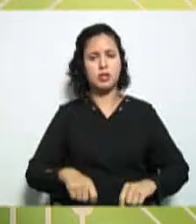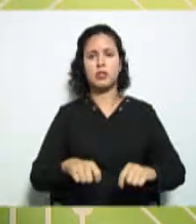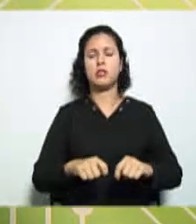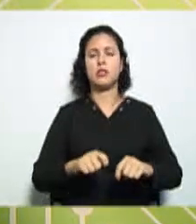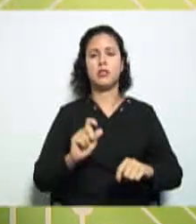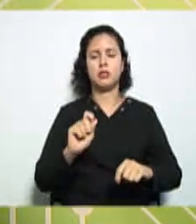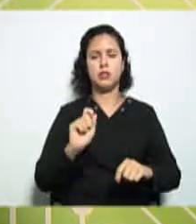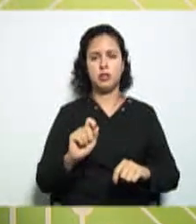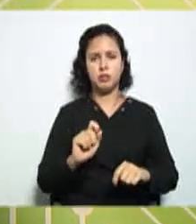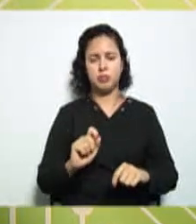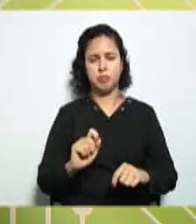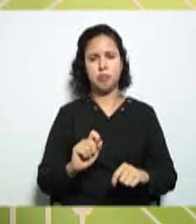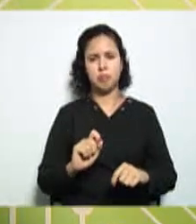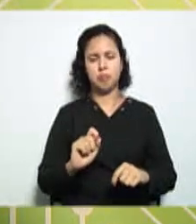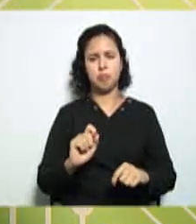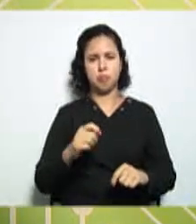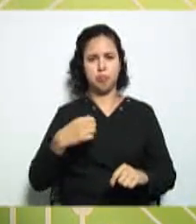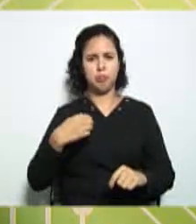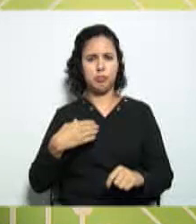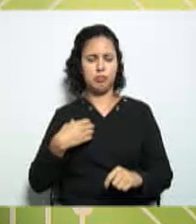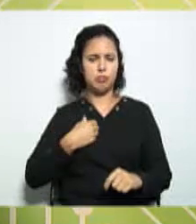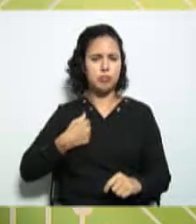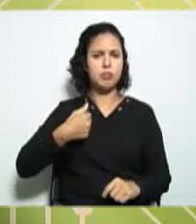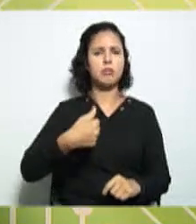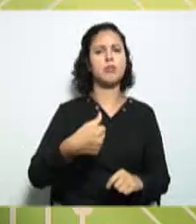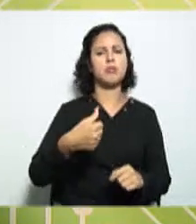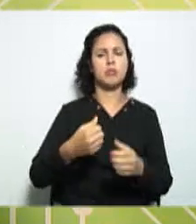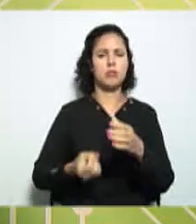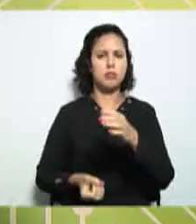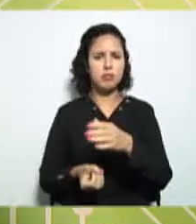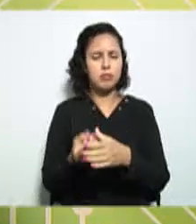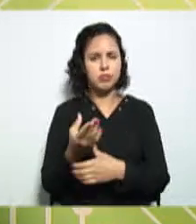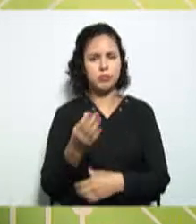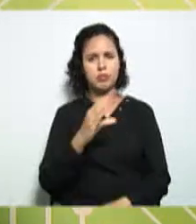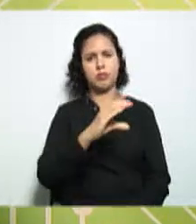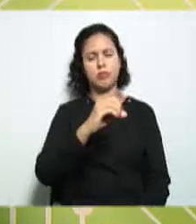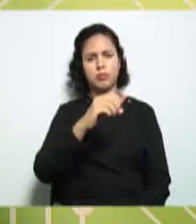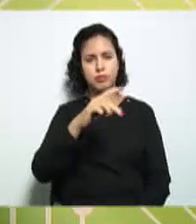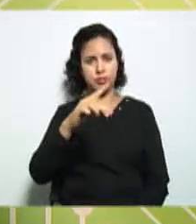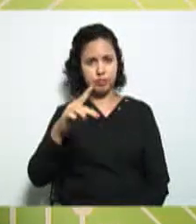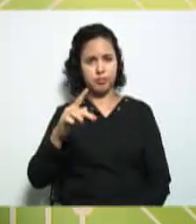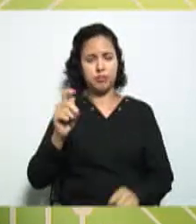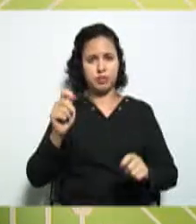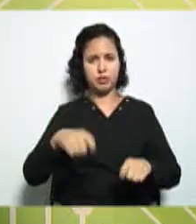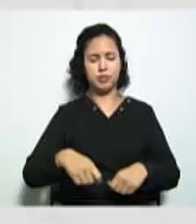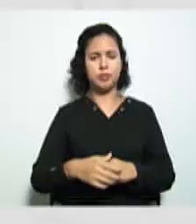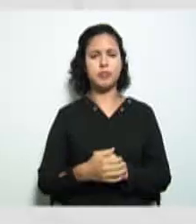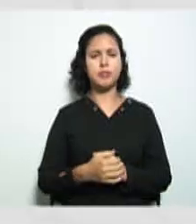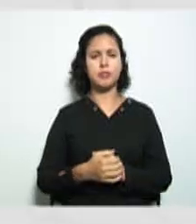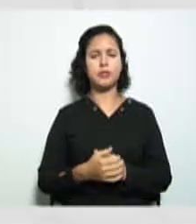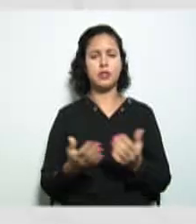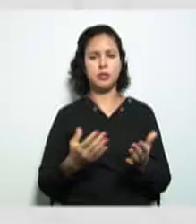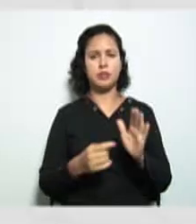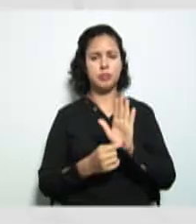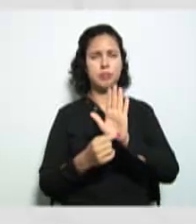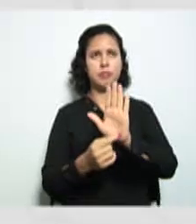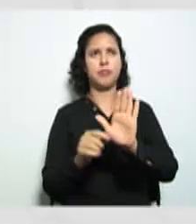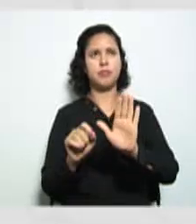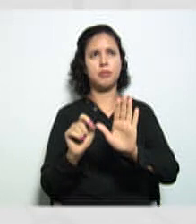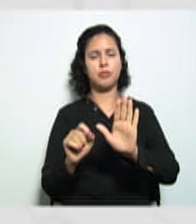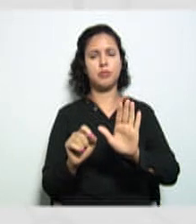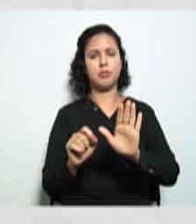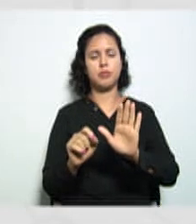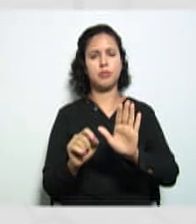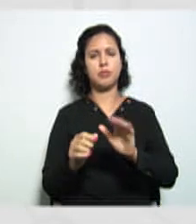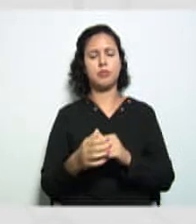para, né, tomar frente desse negócio, desse empreendimento, tá? Então, vamos colocar aqui para vocês qual